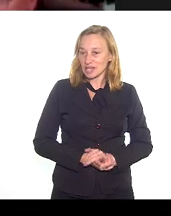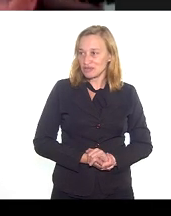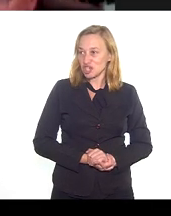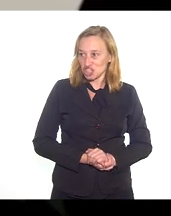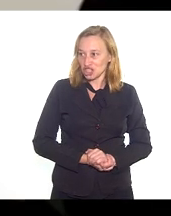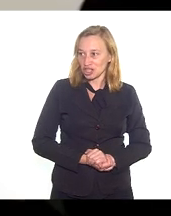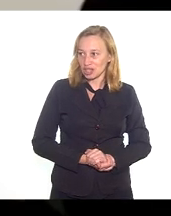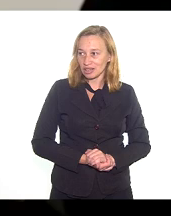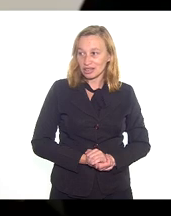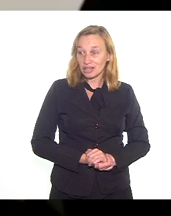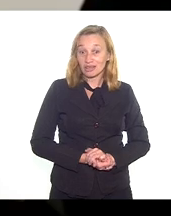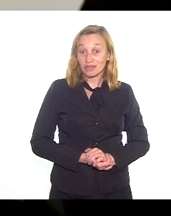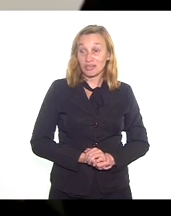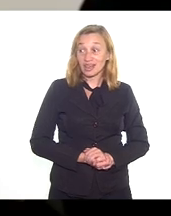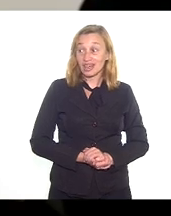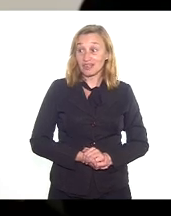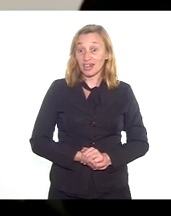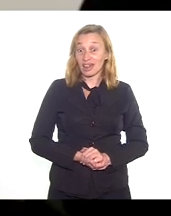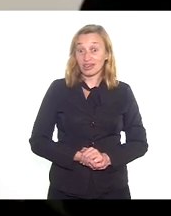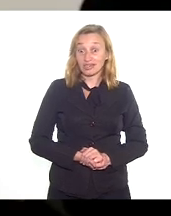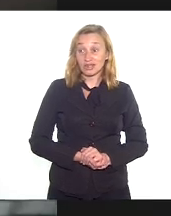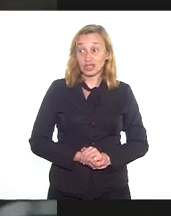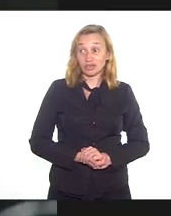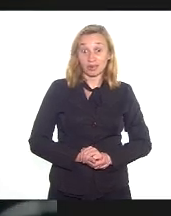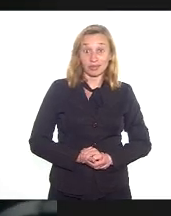Pela Comissão de Educação, deputado Flávio Serafim.